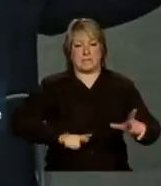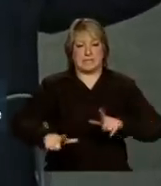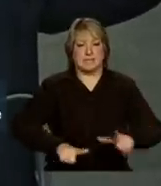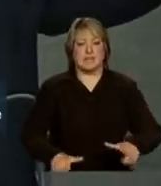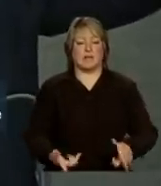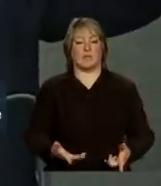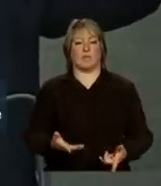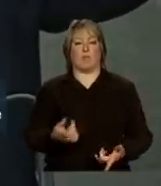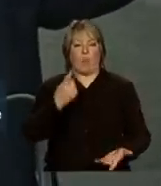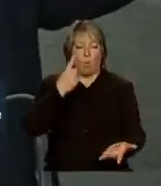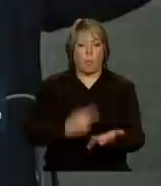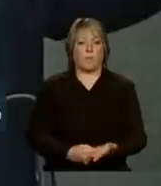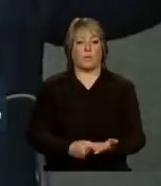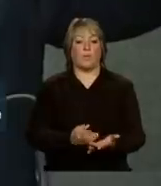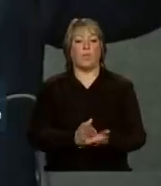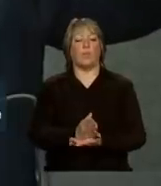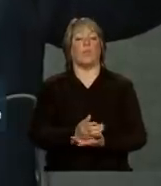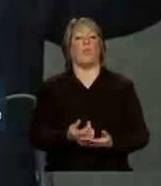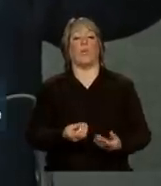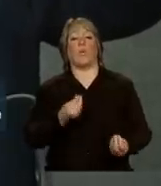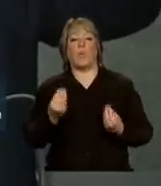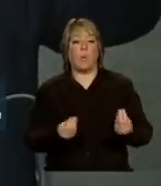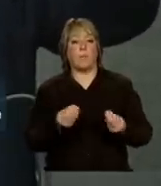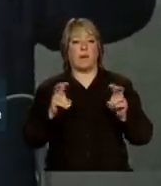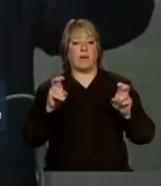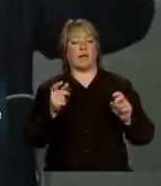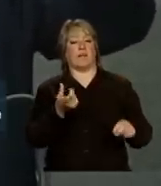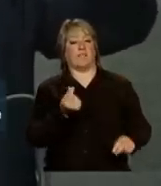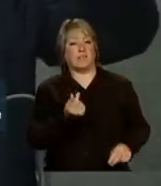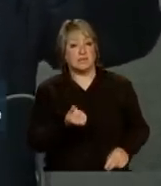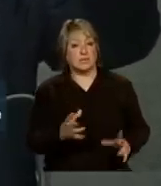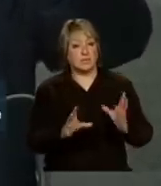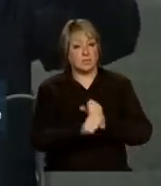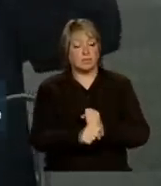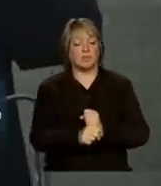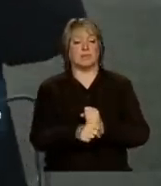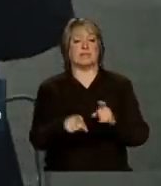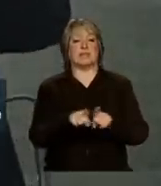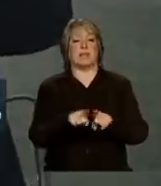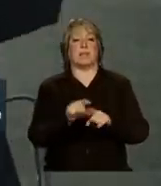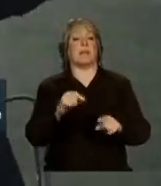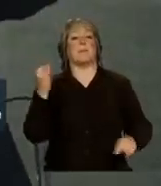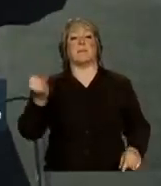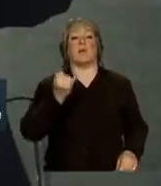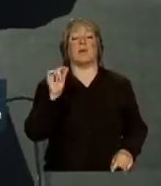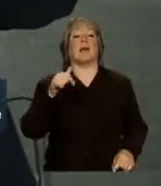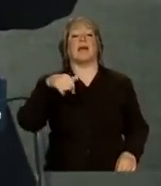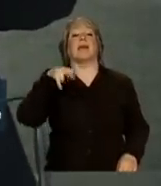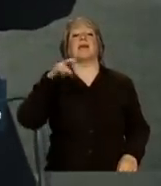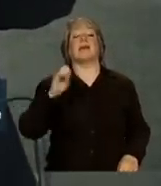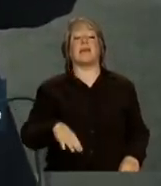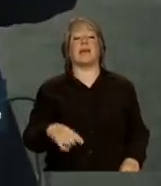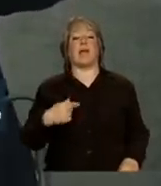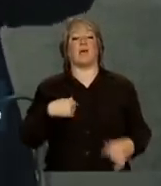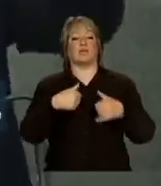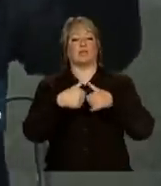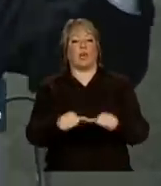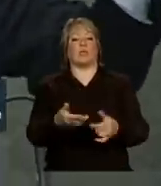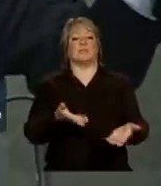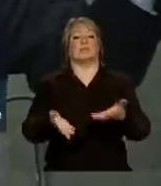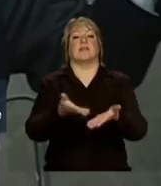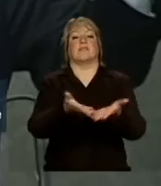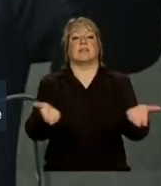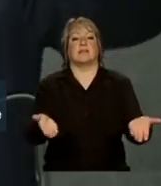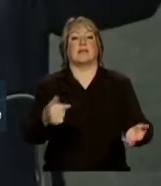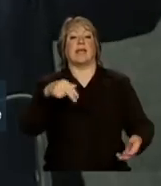desdobrando os aspectos financeiros desdobrando os aspectos da importância quem é que eu estou servindo quem é o meu